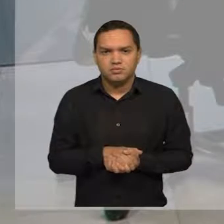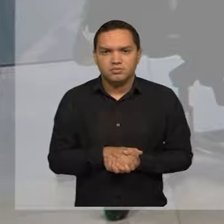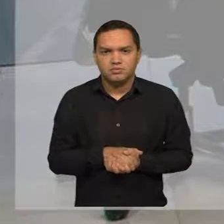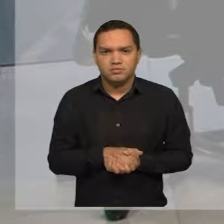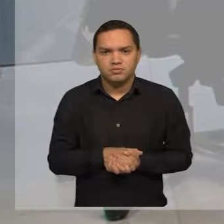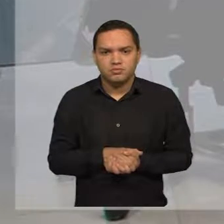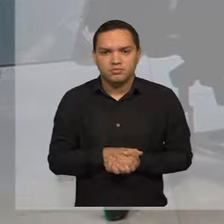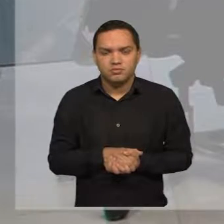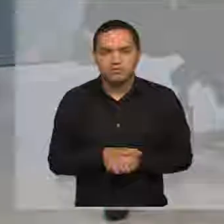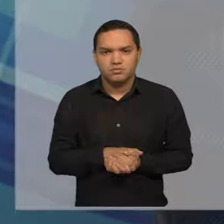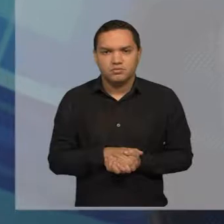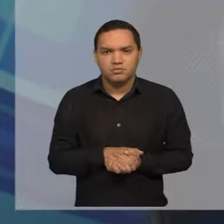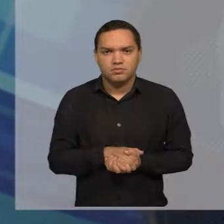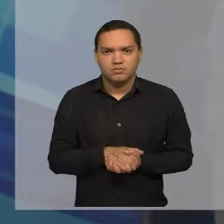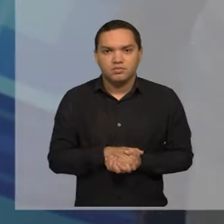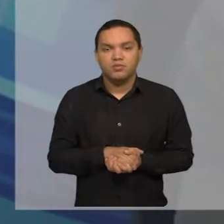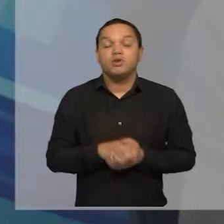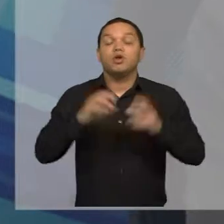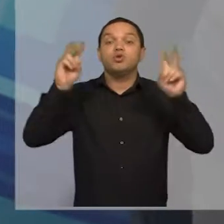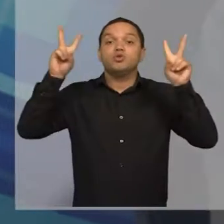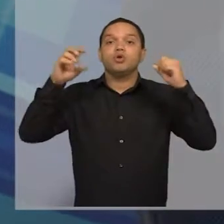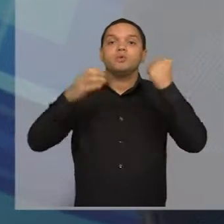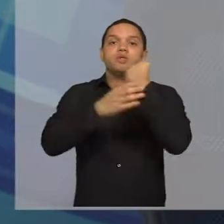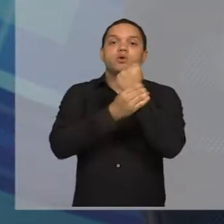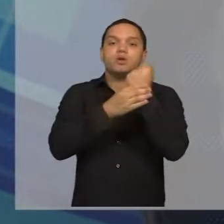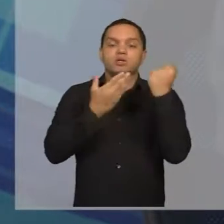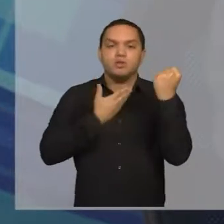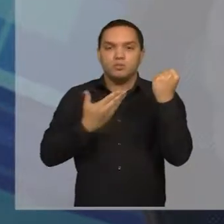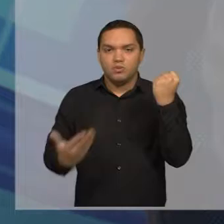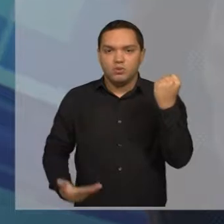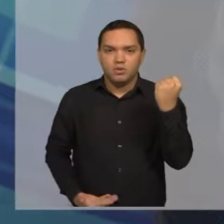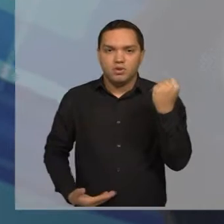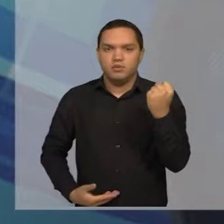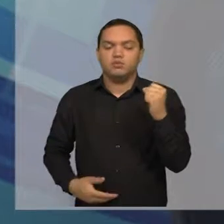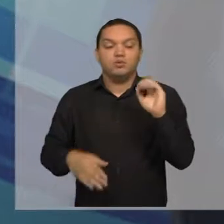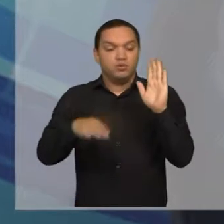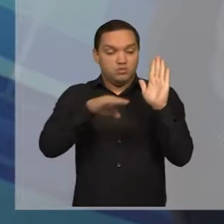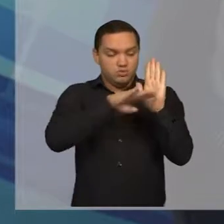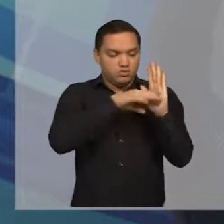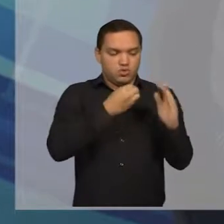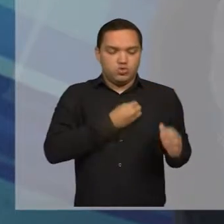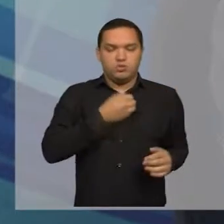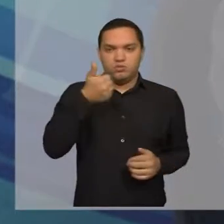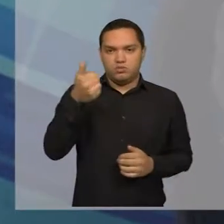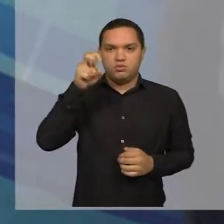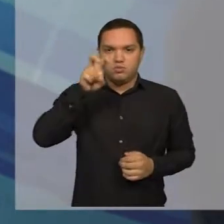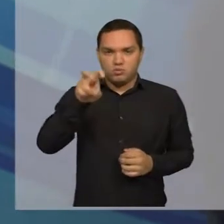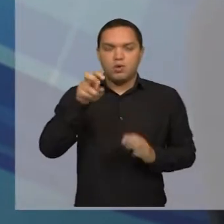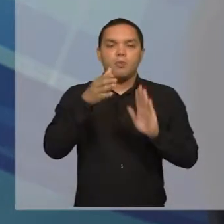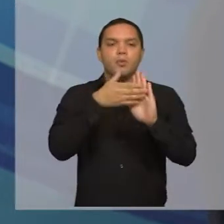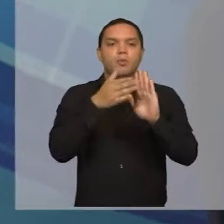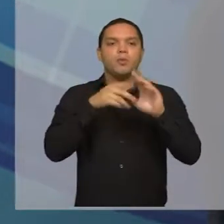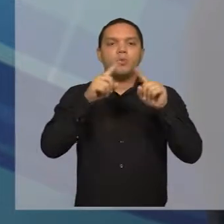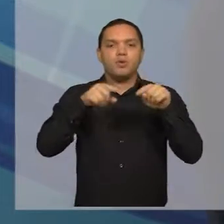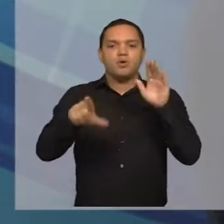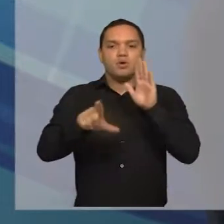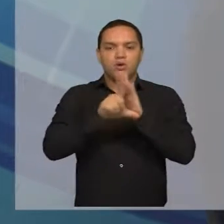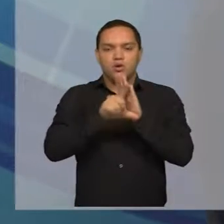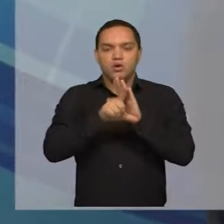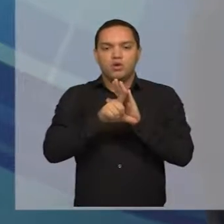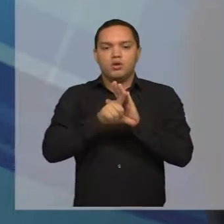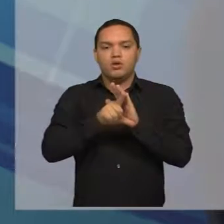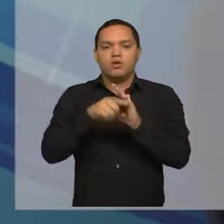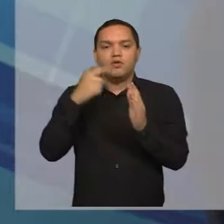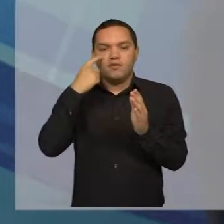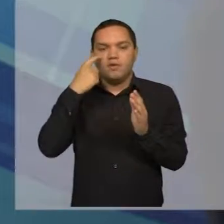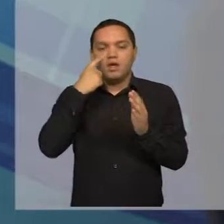à sociedade, né? A questão da segurança. Então, a ação 15 propor projeto de lei para aumentar a eficácia no